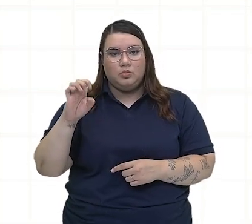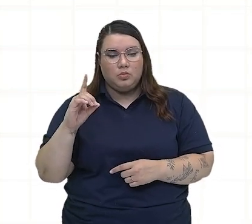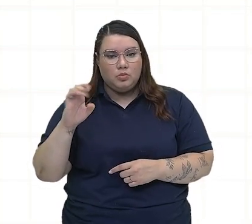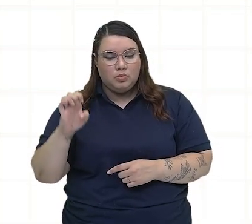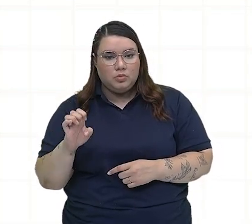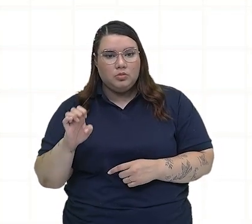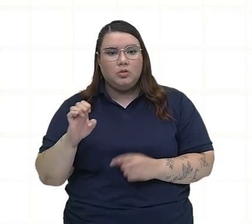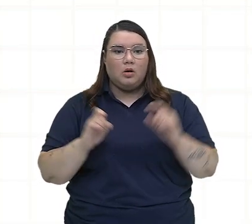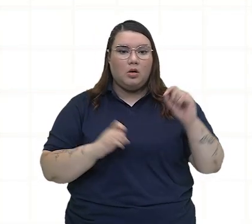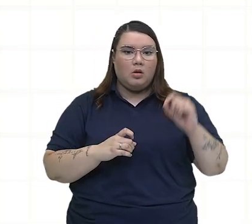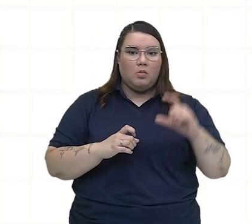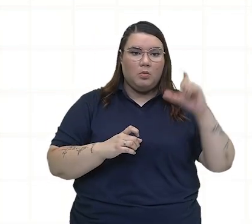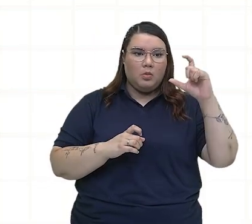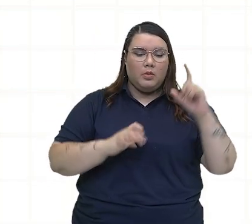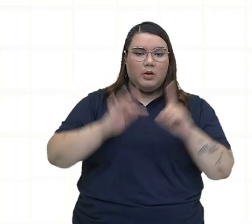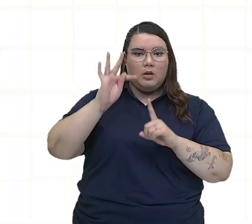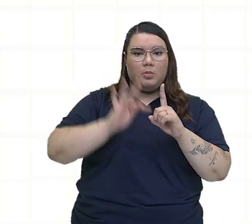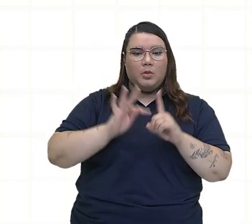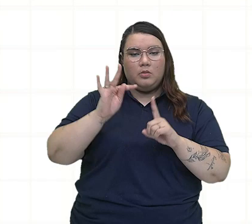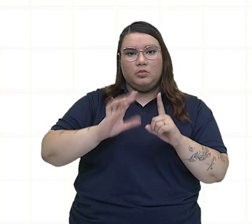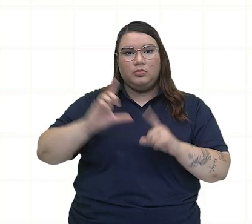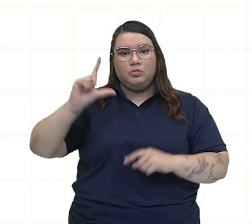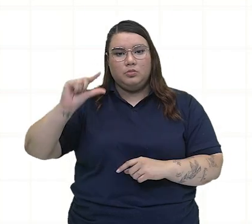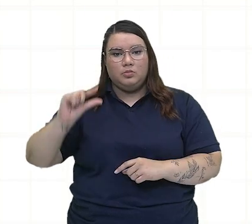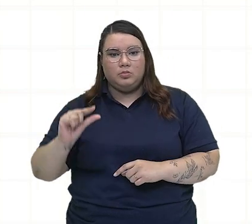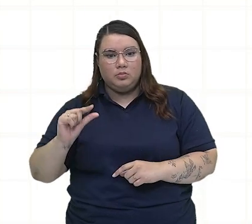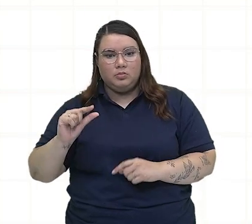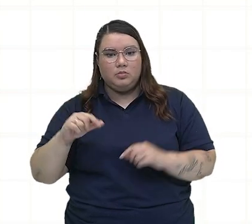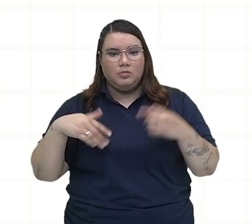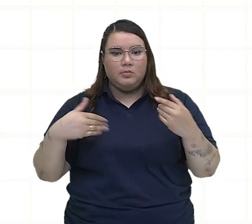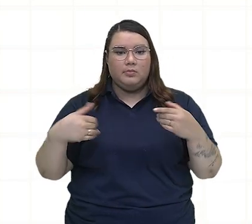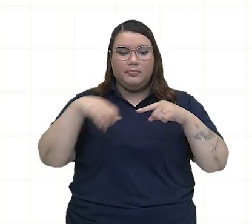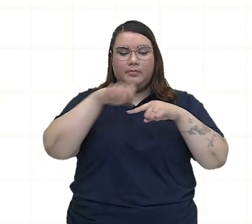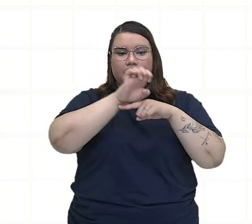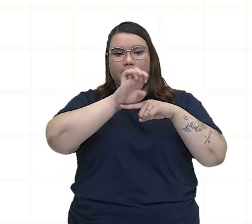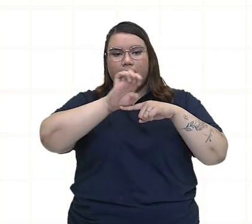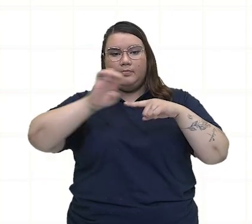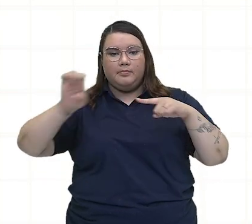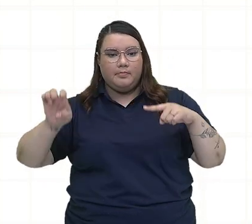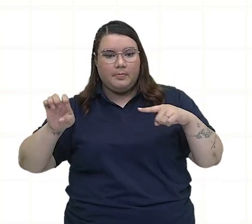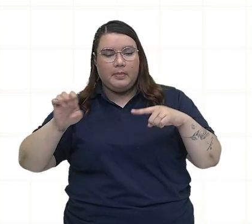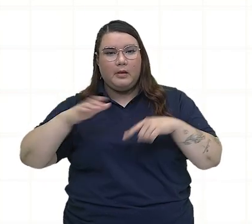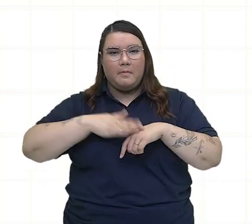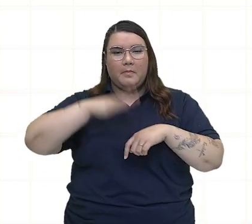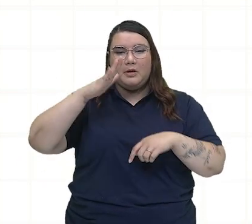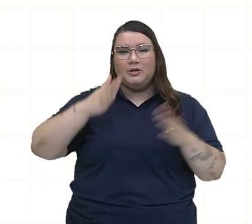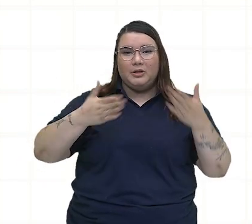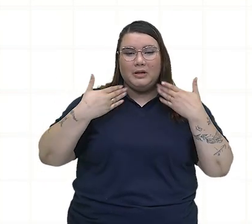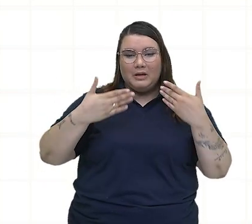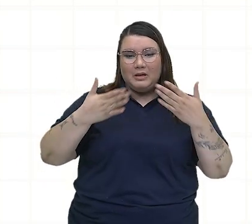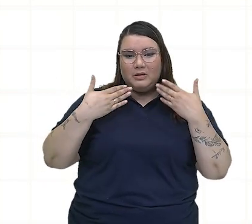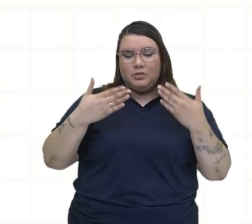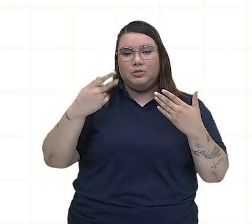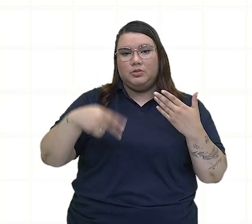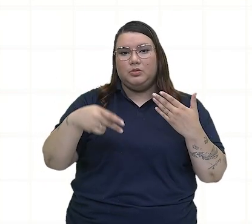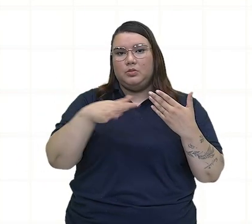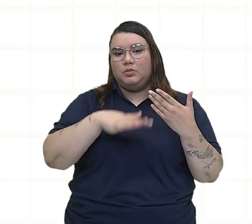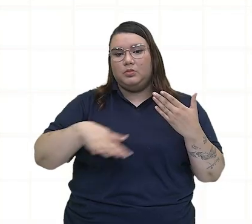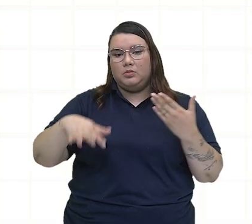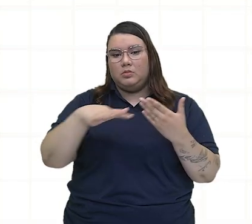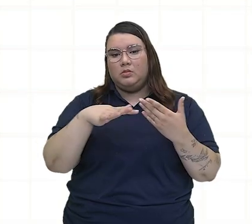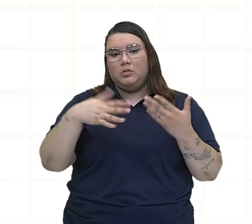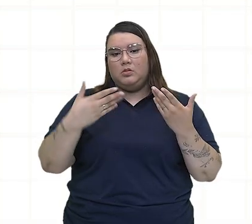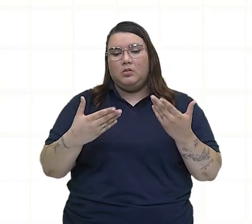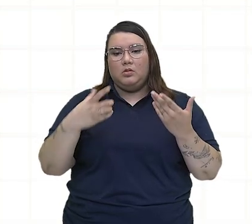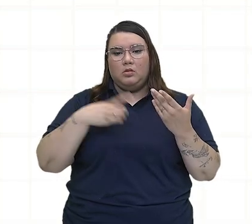minha temperatura diminui. Então, na linha do Equador é muito mais quente, a parte mais quente do planeta. Eu vou